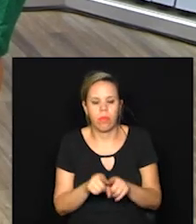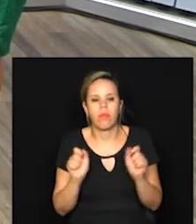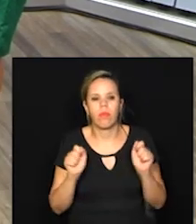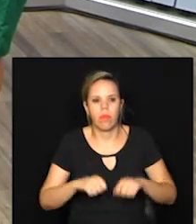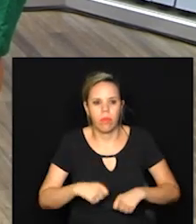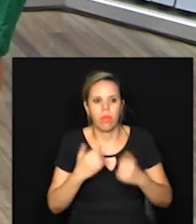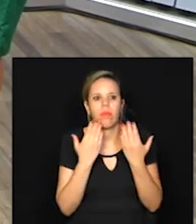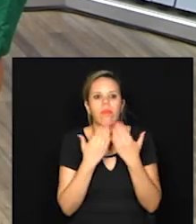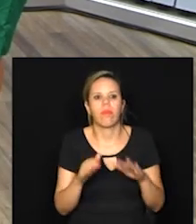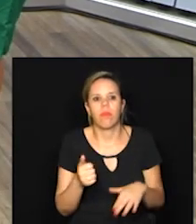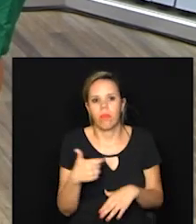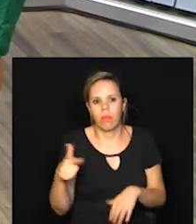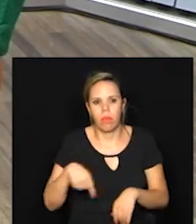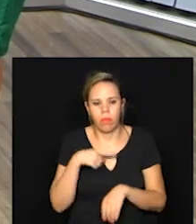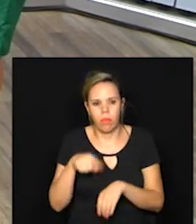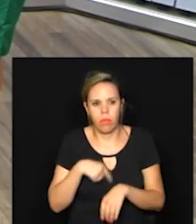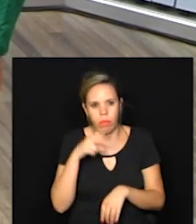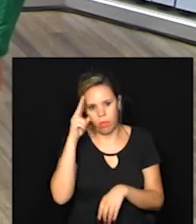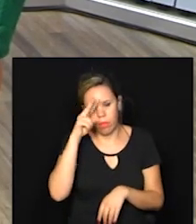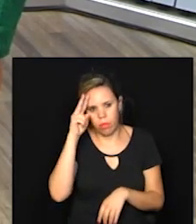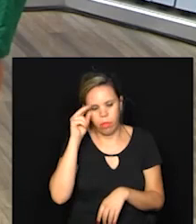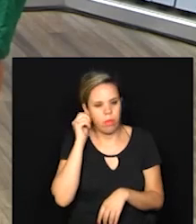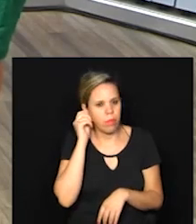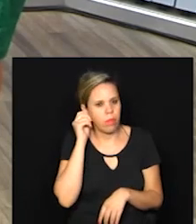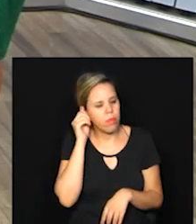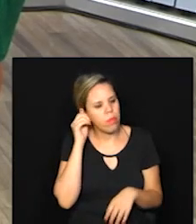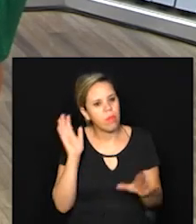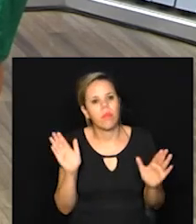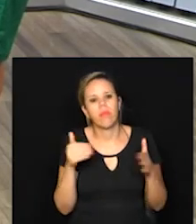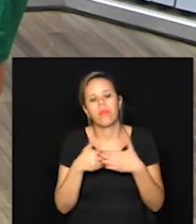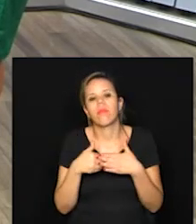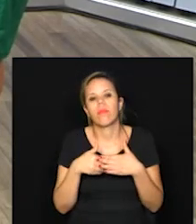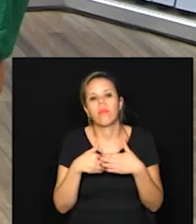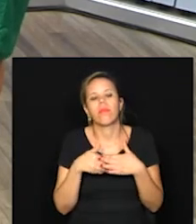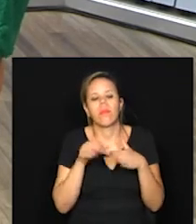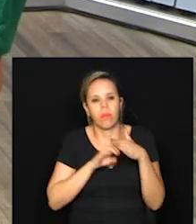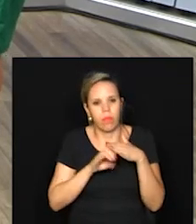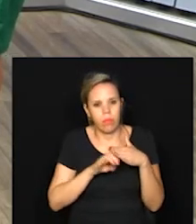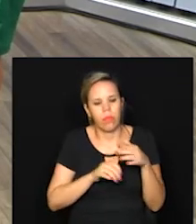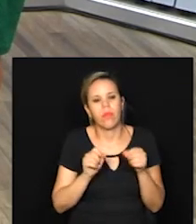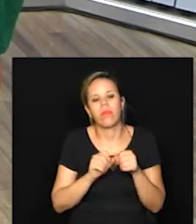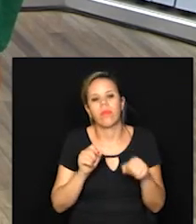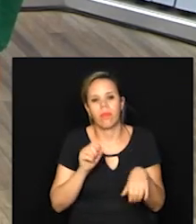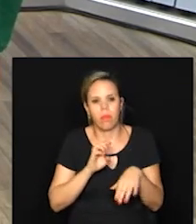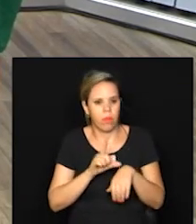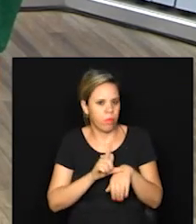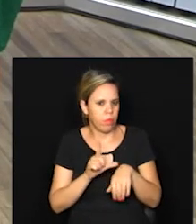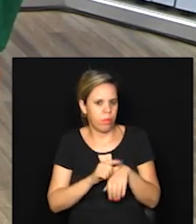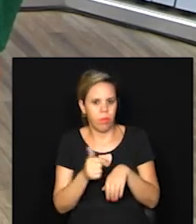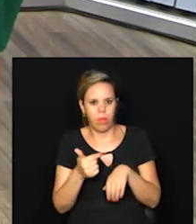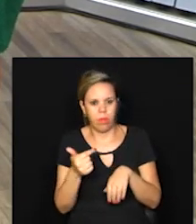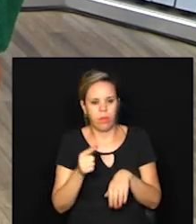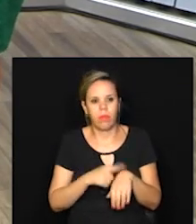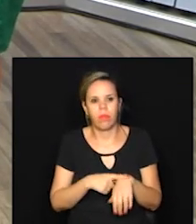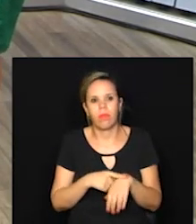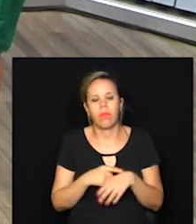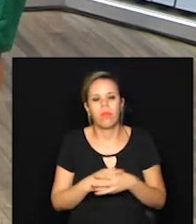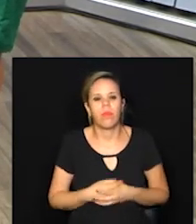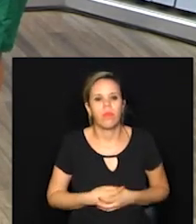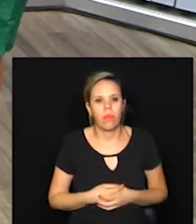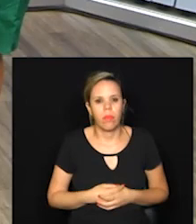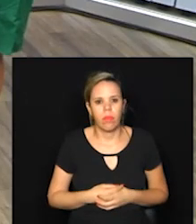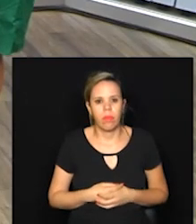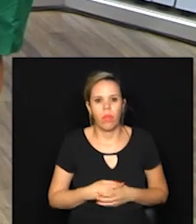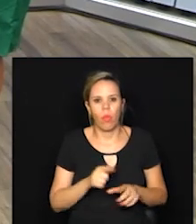abrir 12 horas, lembrando que o encerramento das atividades continua sendo às 22 horas, com